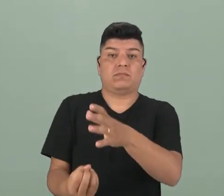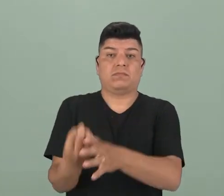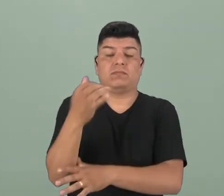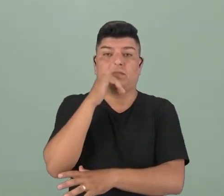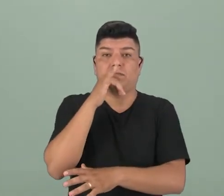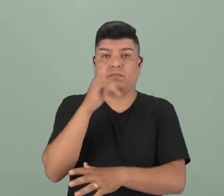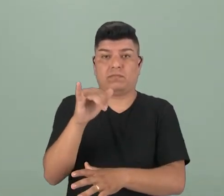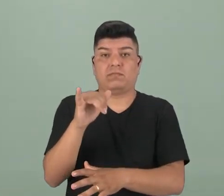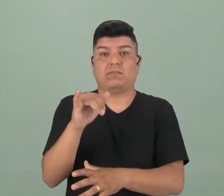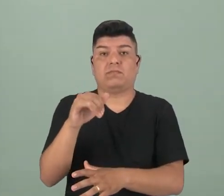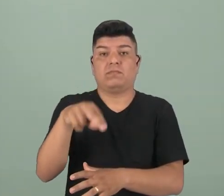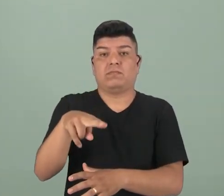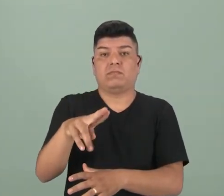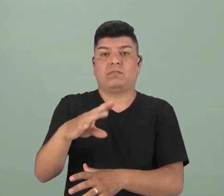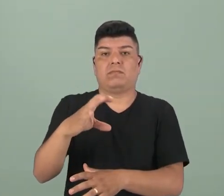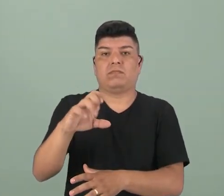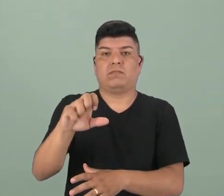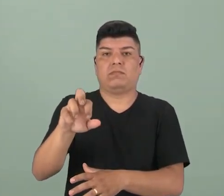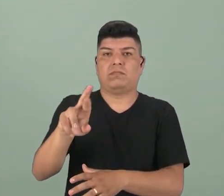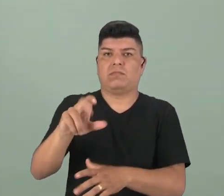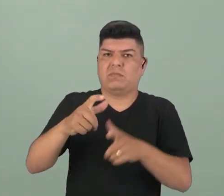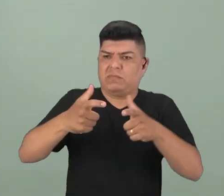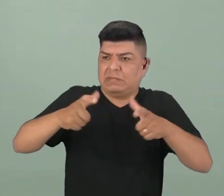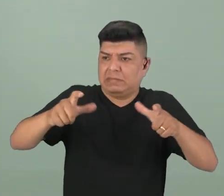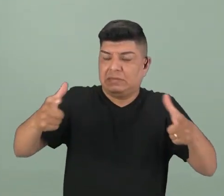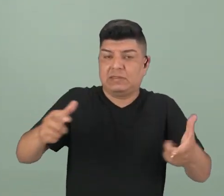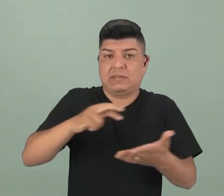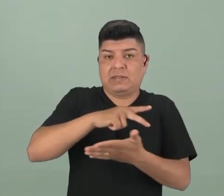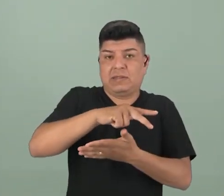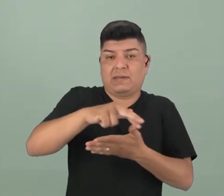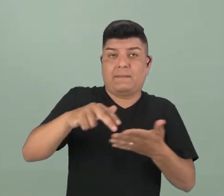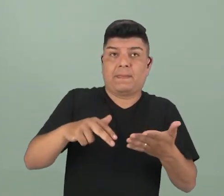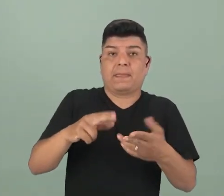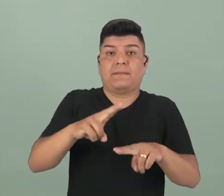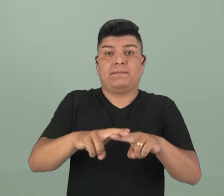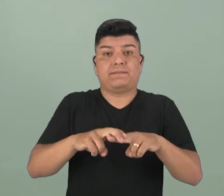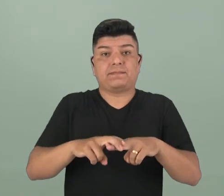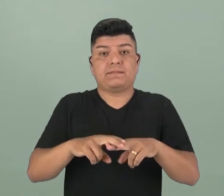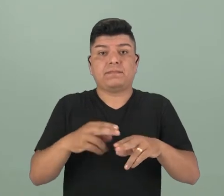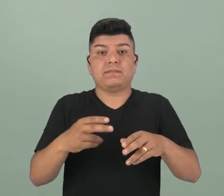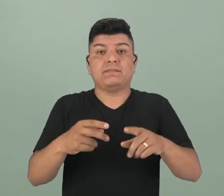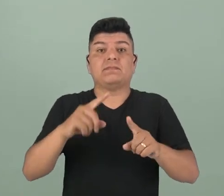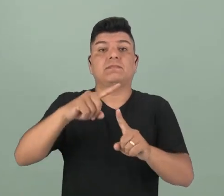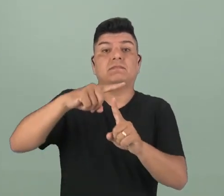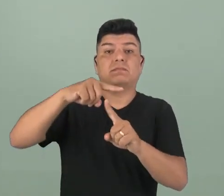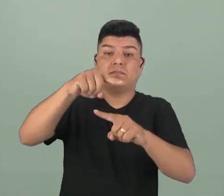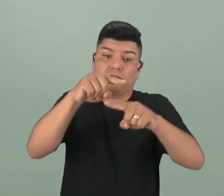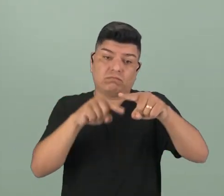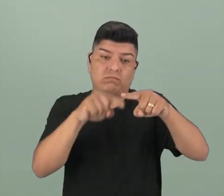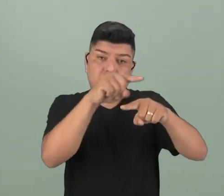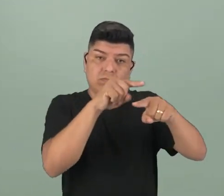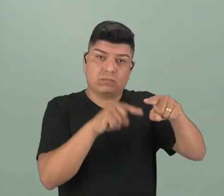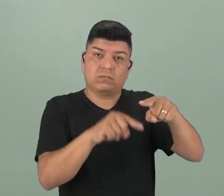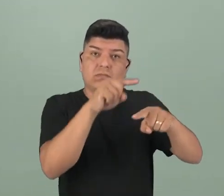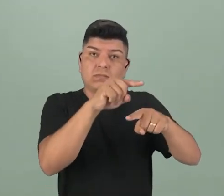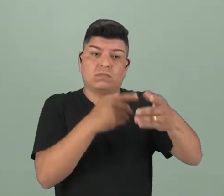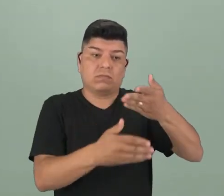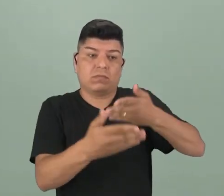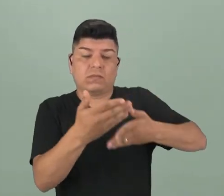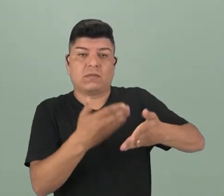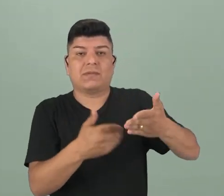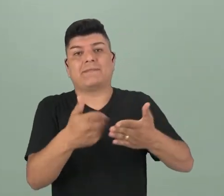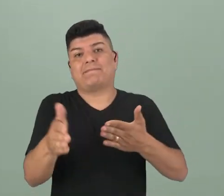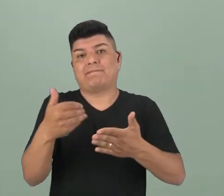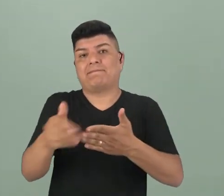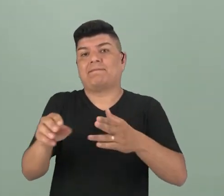energia nuclear são elementos muito grandes, ou seja, possuem vários prótons. E aí, à medida que eles vão se dividindo, vai perdendo um pouquinho